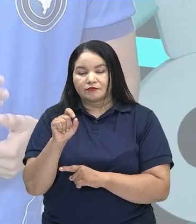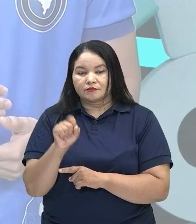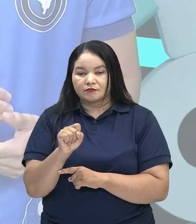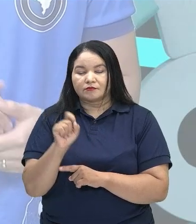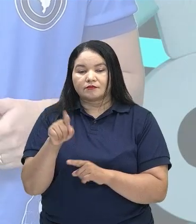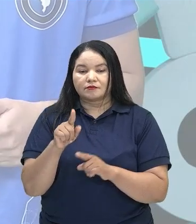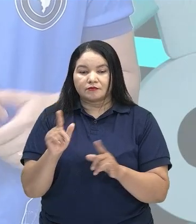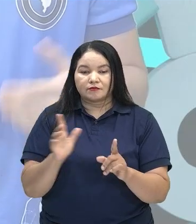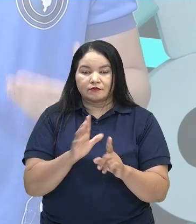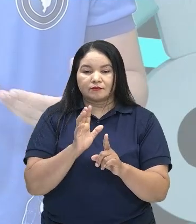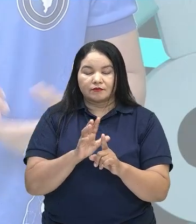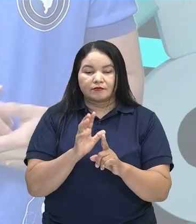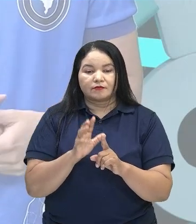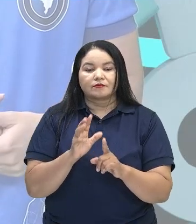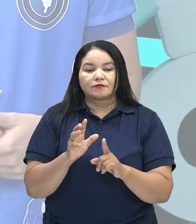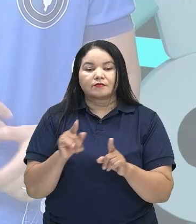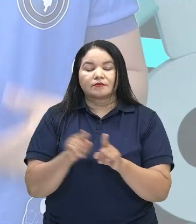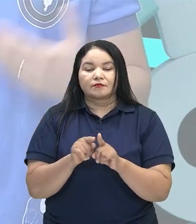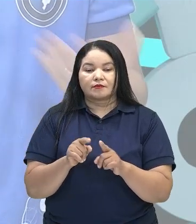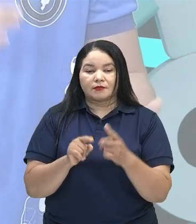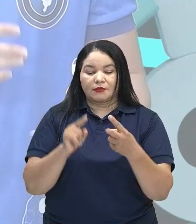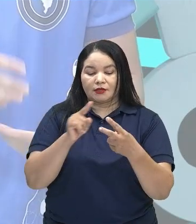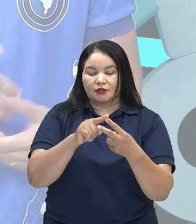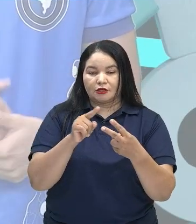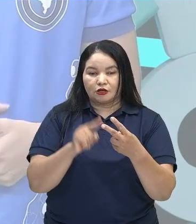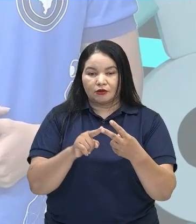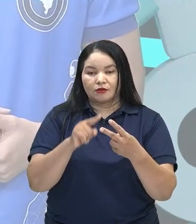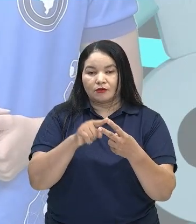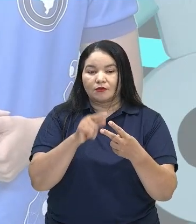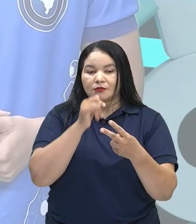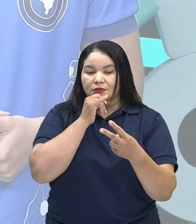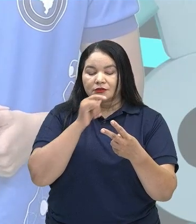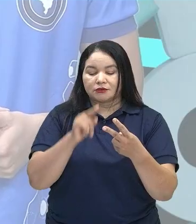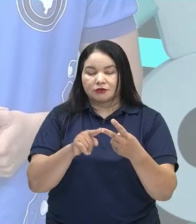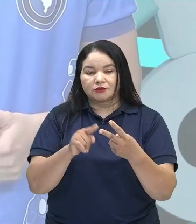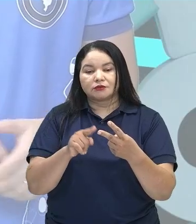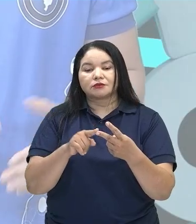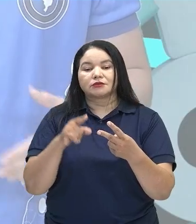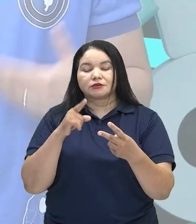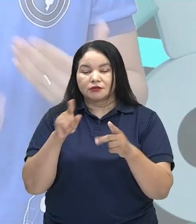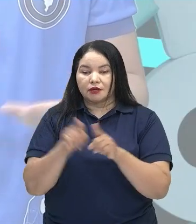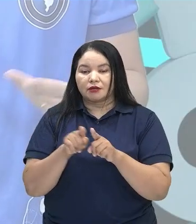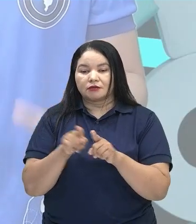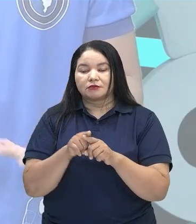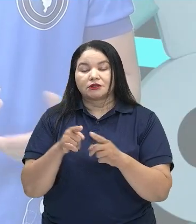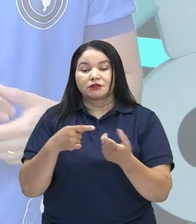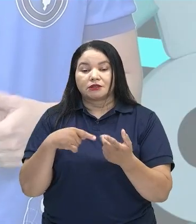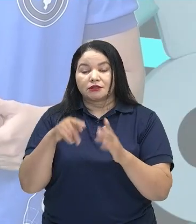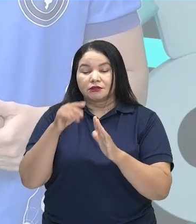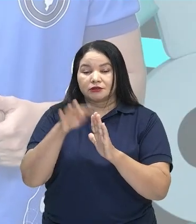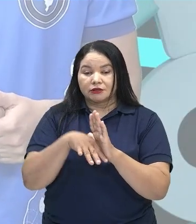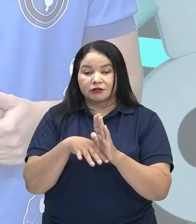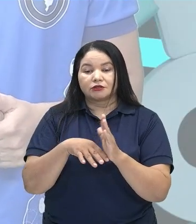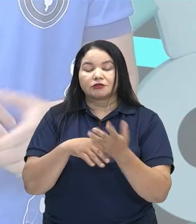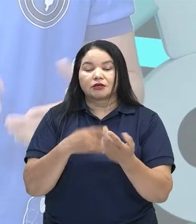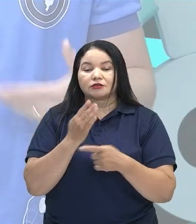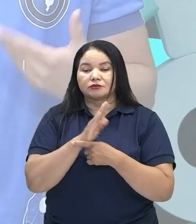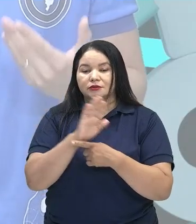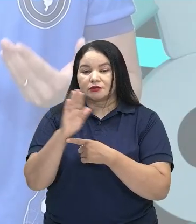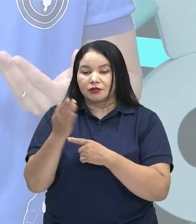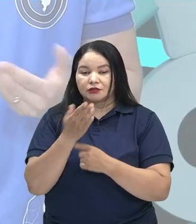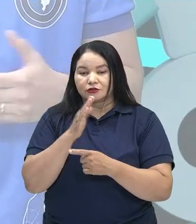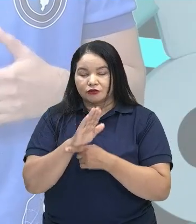for example, e o just think, no texto em questão aqui, ele nos ajuda,